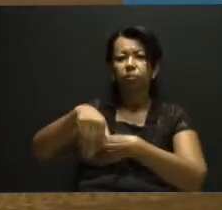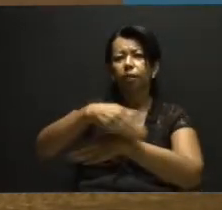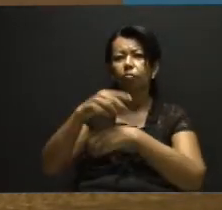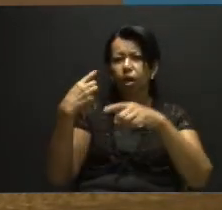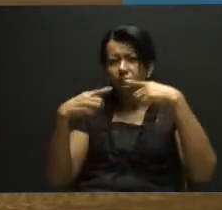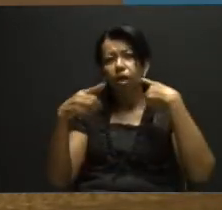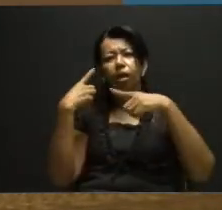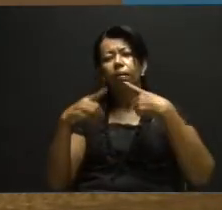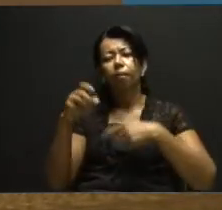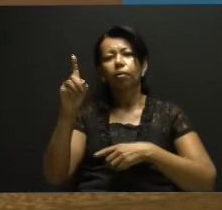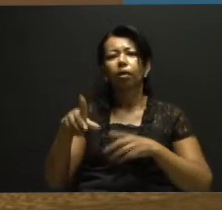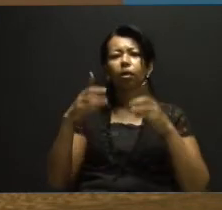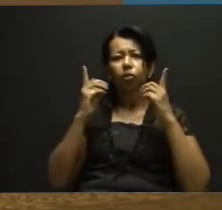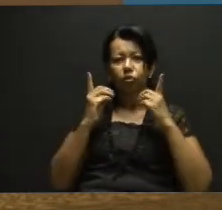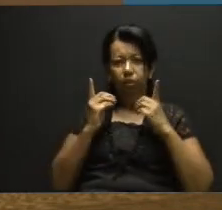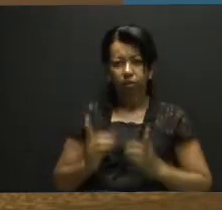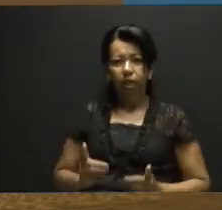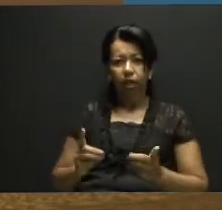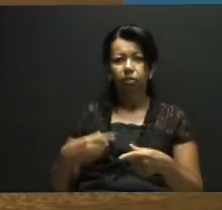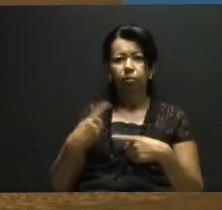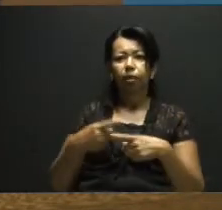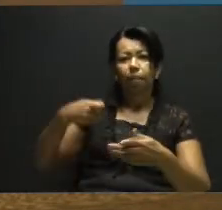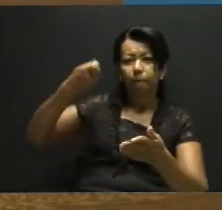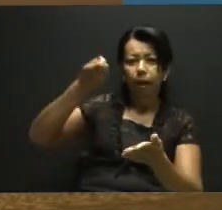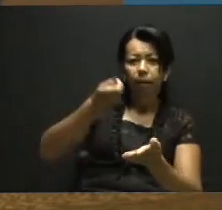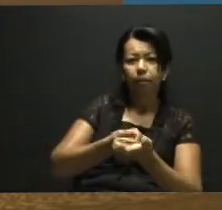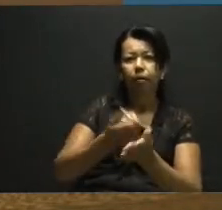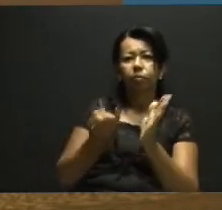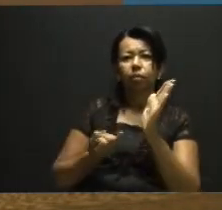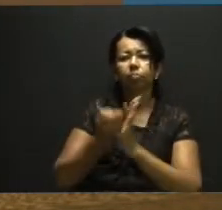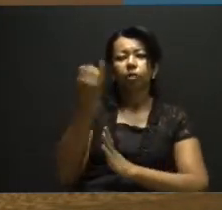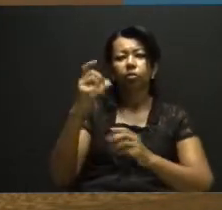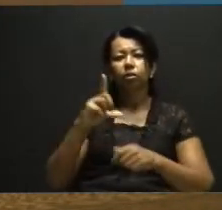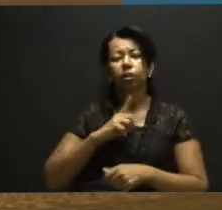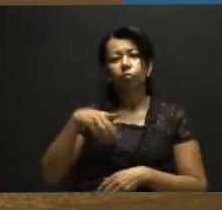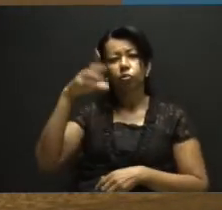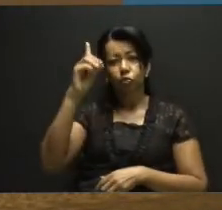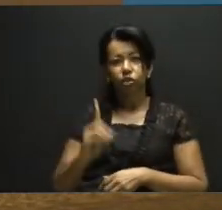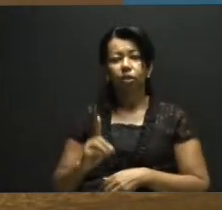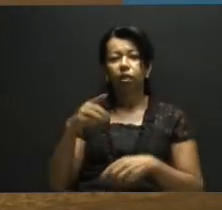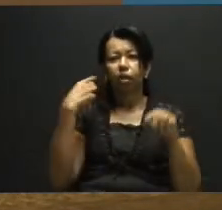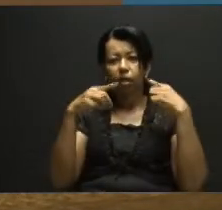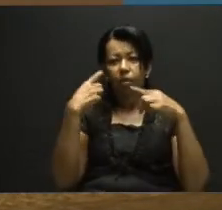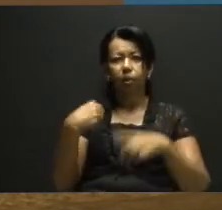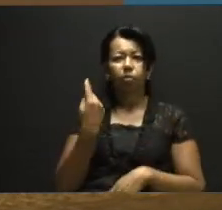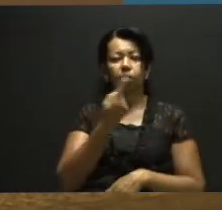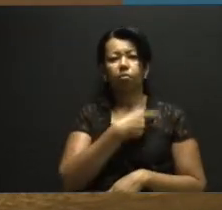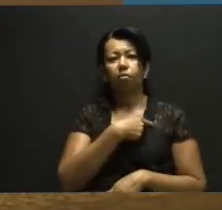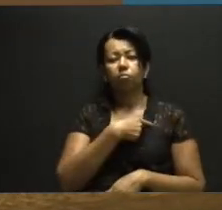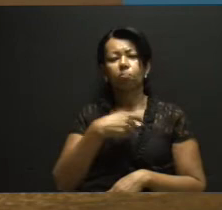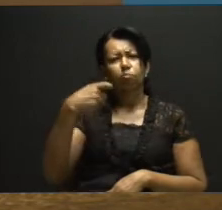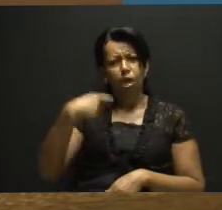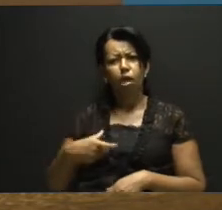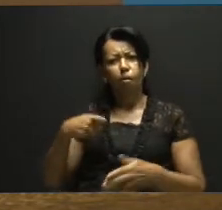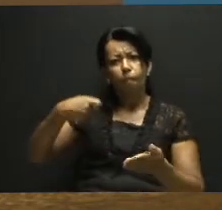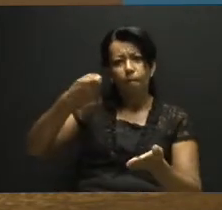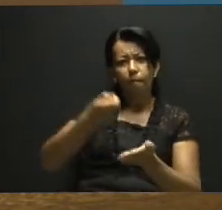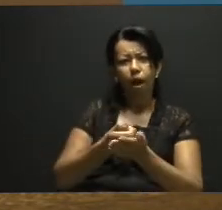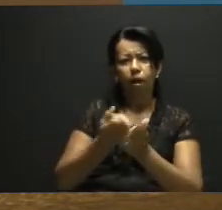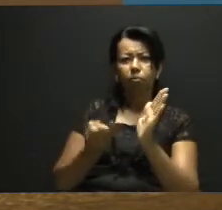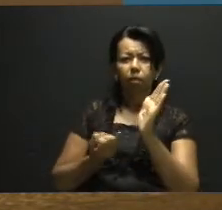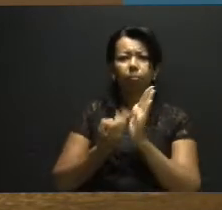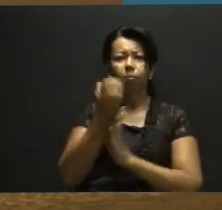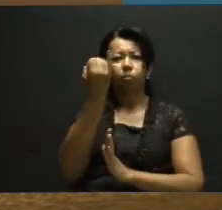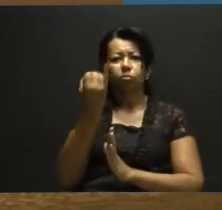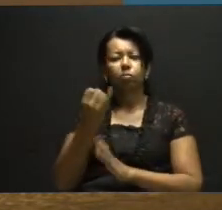dignidade nós pagamos nossos impostos e nós temos o direito e reivindicar o que é nosso eu pago meus impostos e tanto o direito